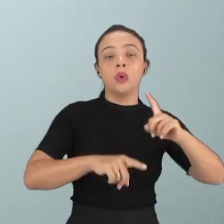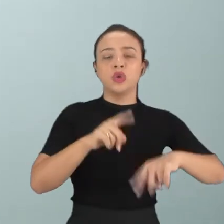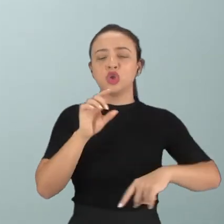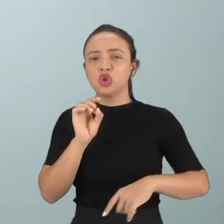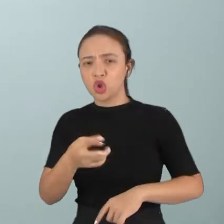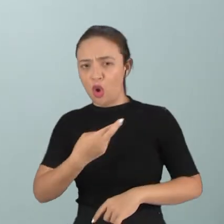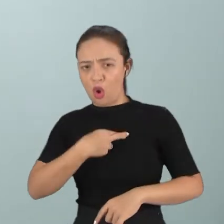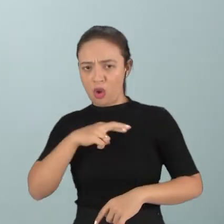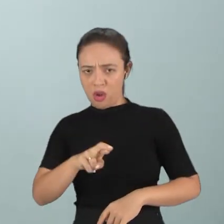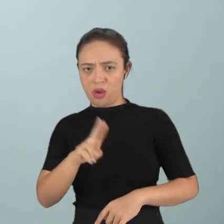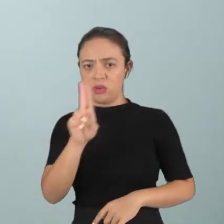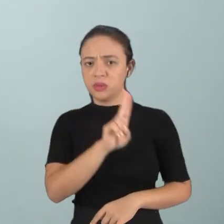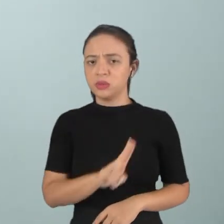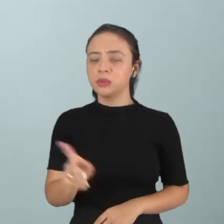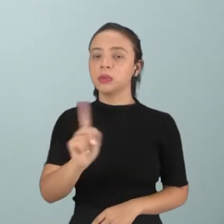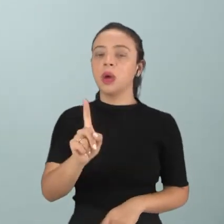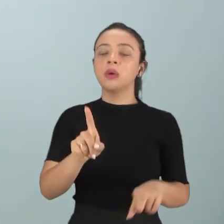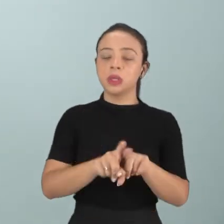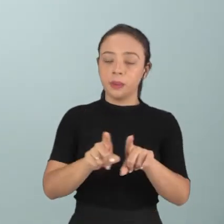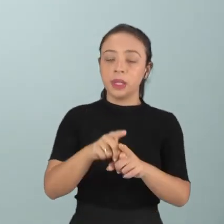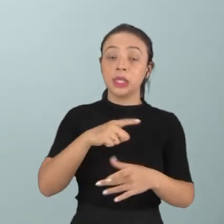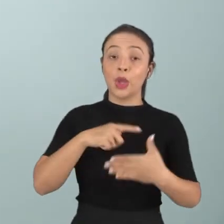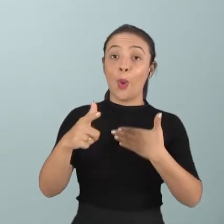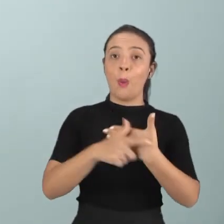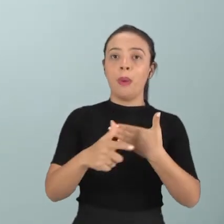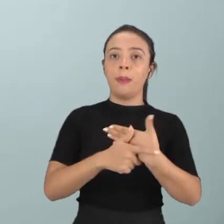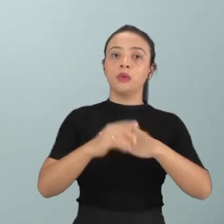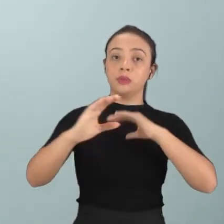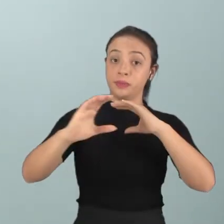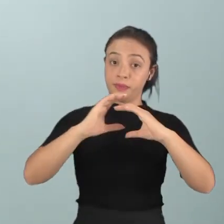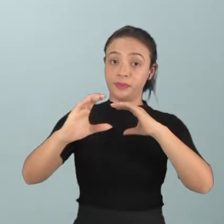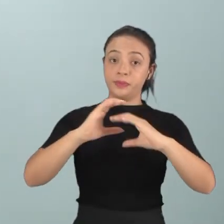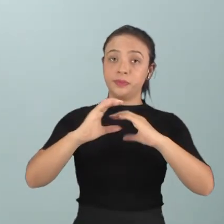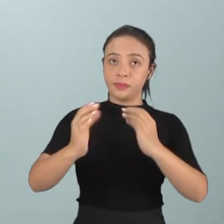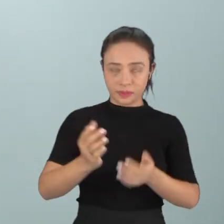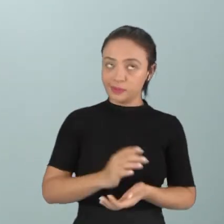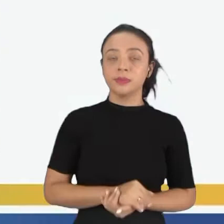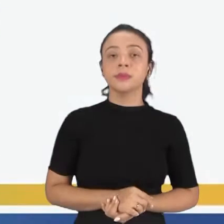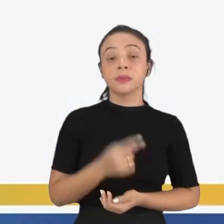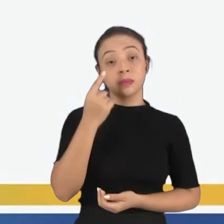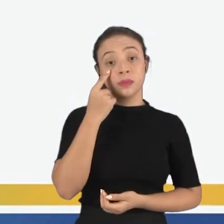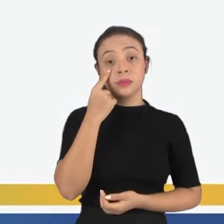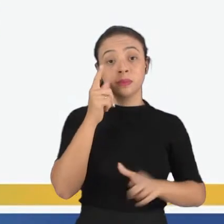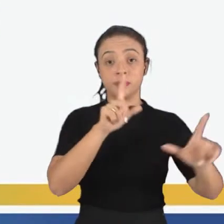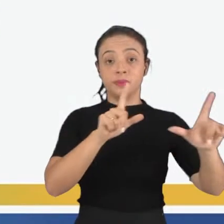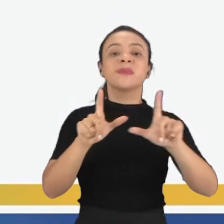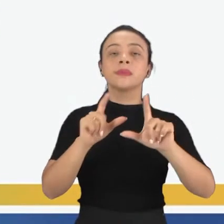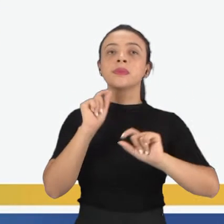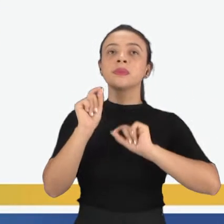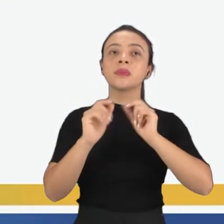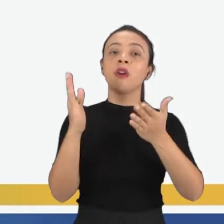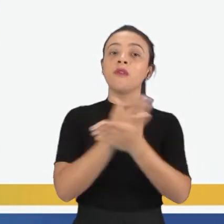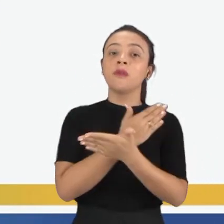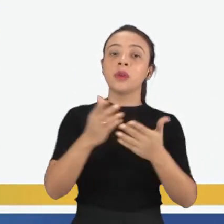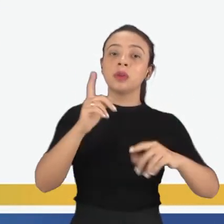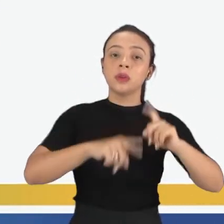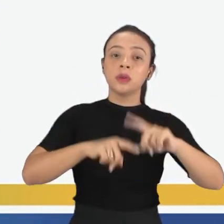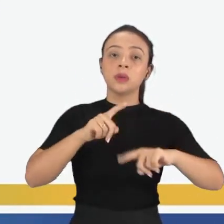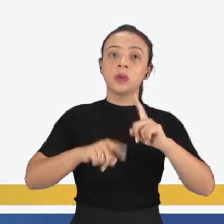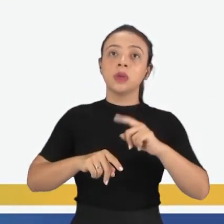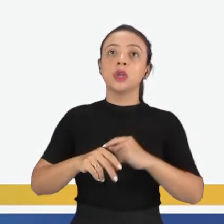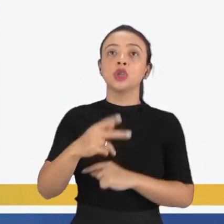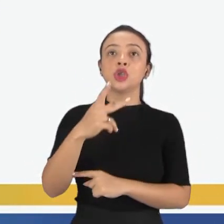só ritualística, ela também serve de comunicação. Vamos ver aqui comigo nesse slide, gente, alguns instrumentos